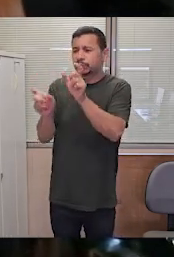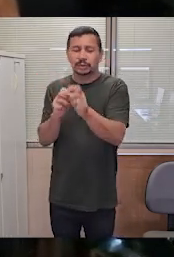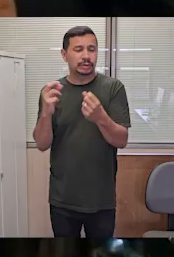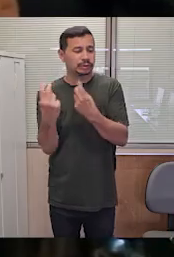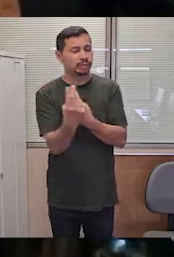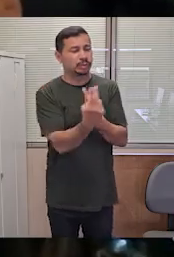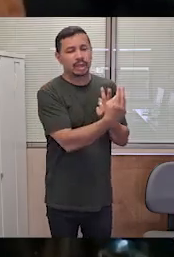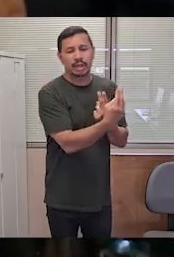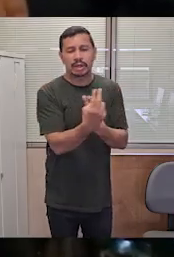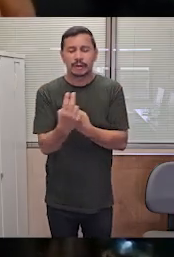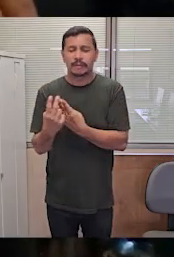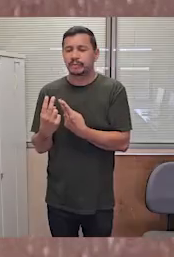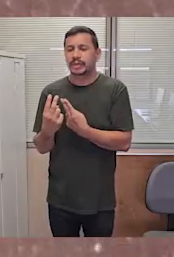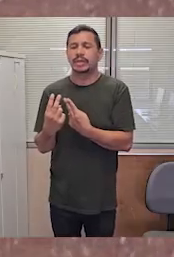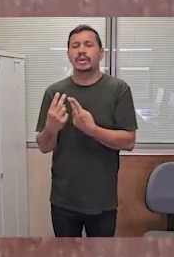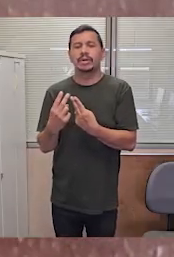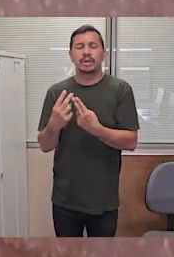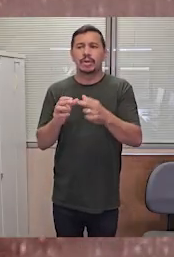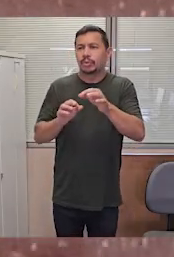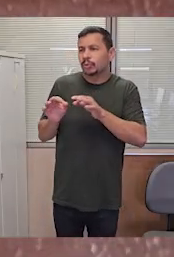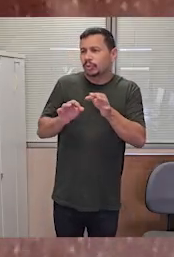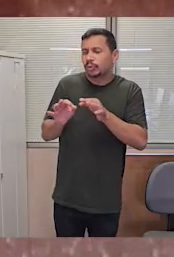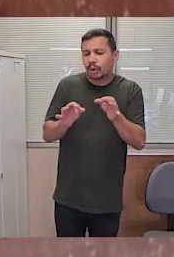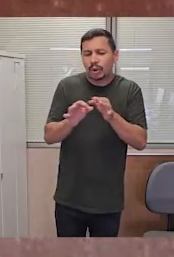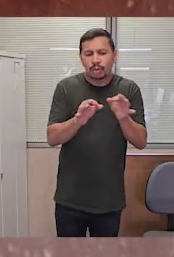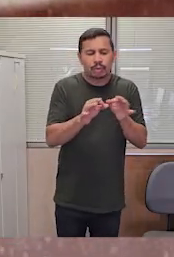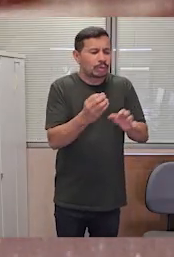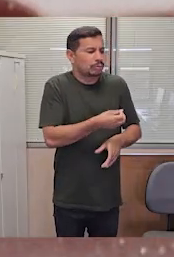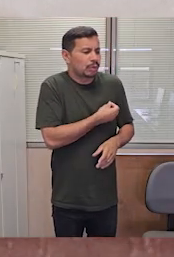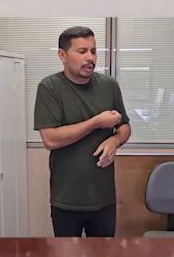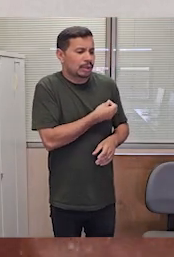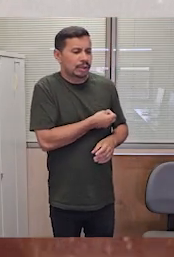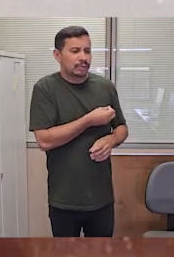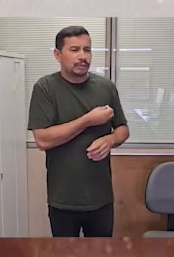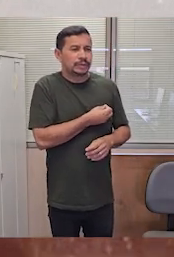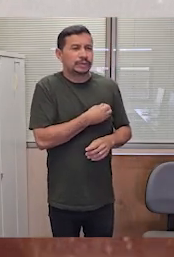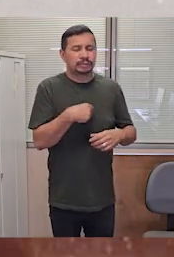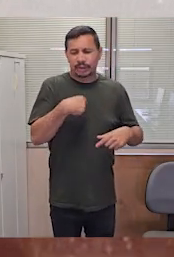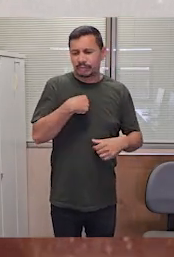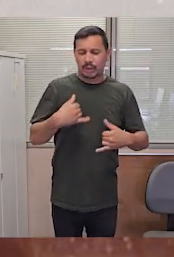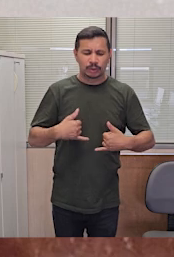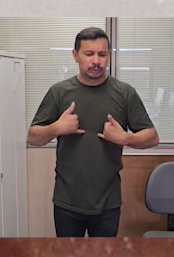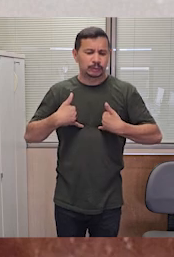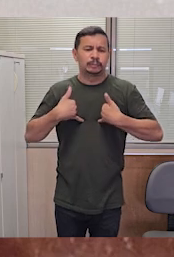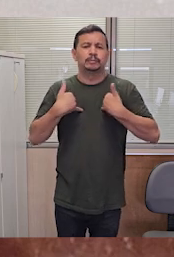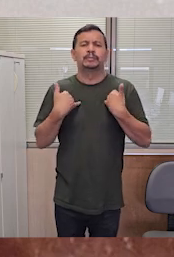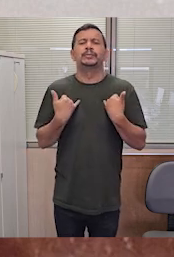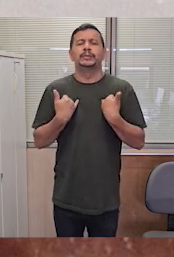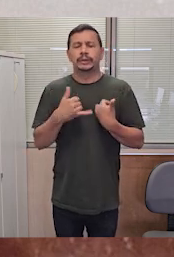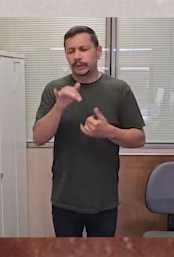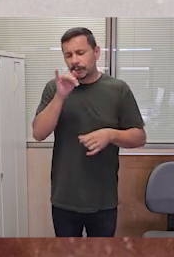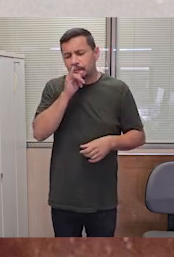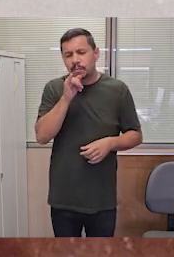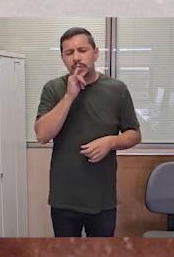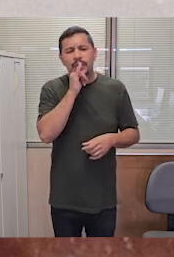ser humano tanto quanto a mim. Mas a forma de gerenciar a vida me deixa